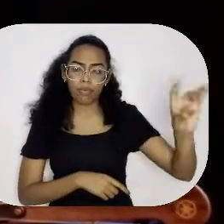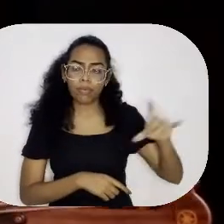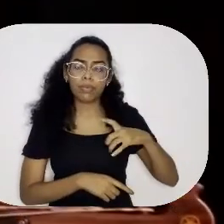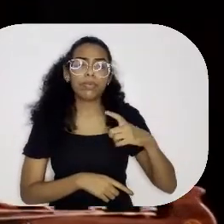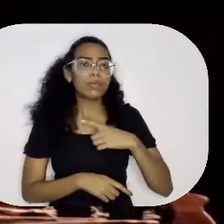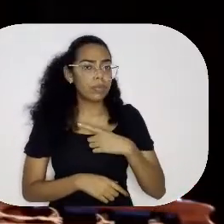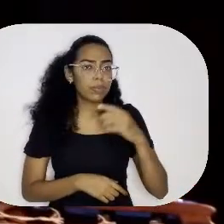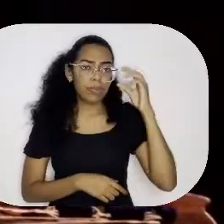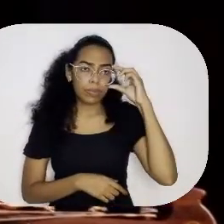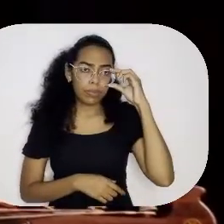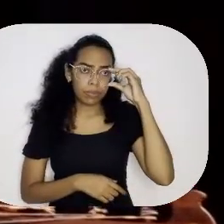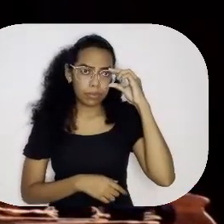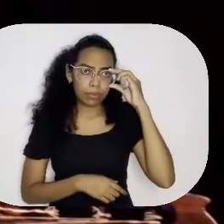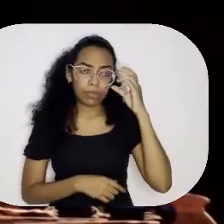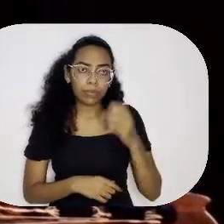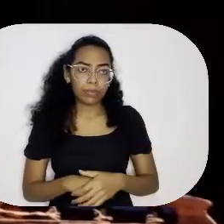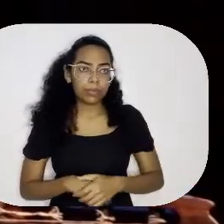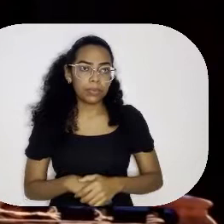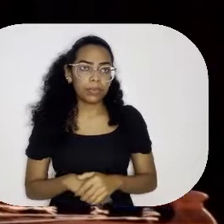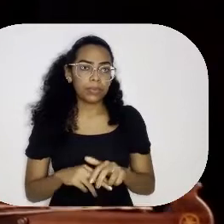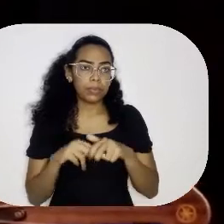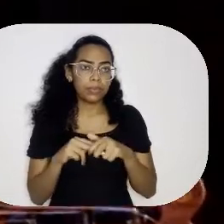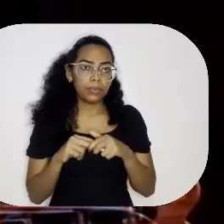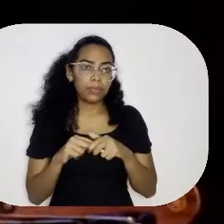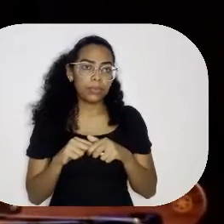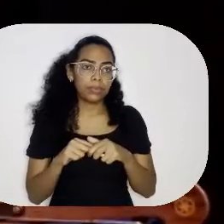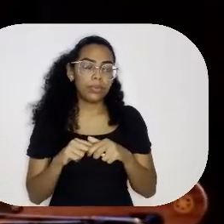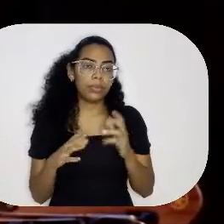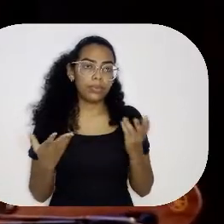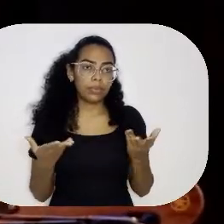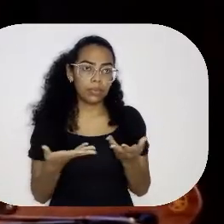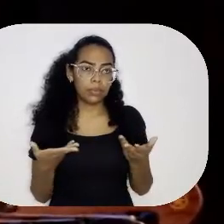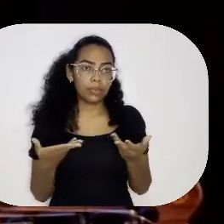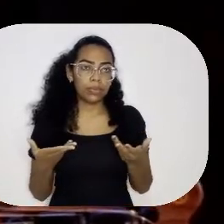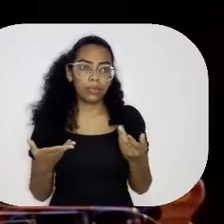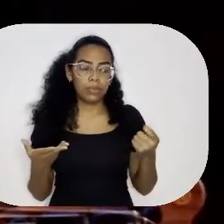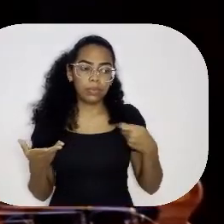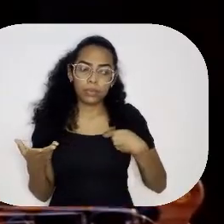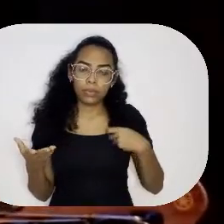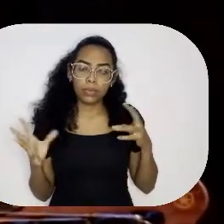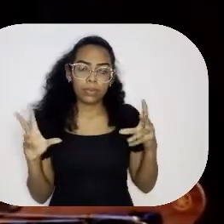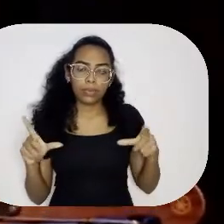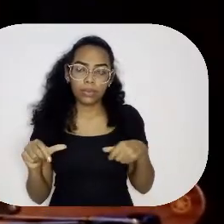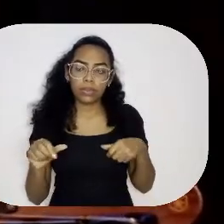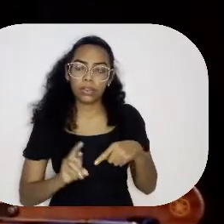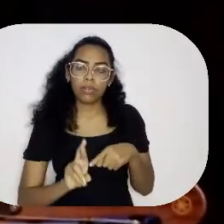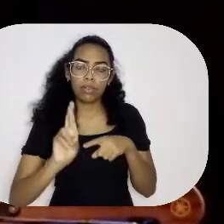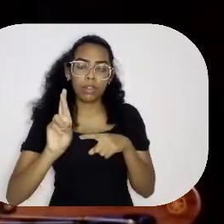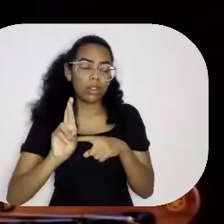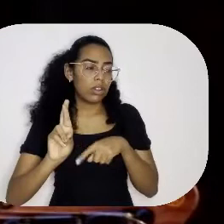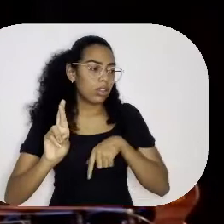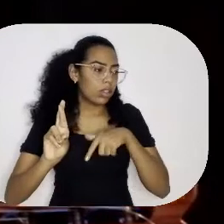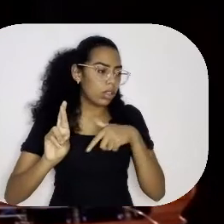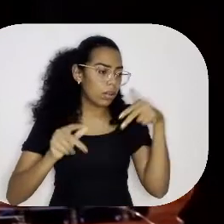Considera a aurora boreal, aquelas luzes, o caminho dos encantados, a passagem dos encantados para seus devidos lugares, né, a elevação de suas almas e tal, o